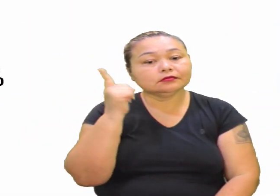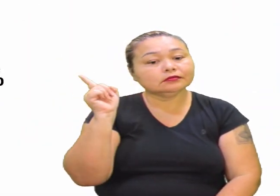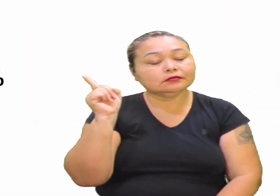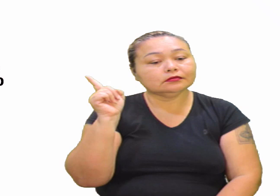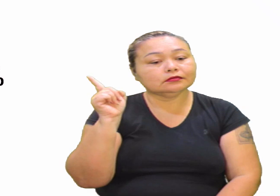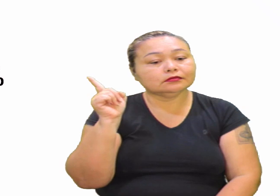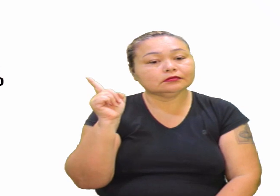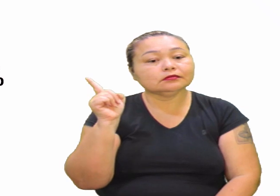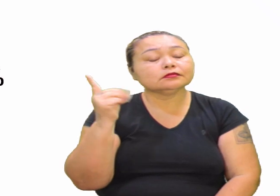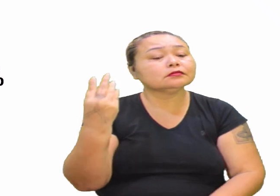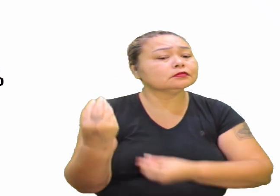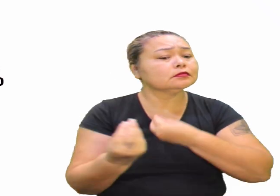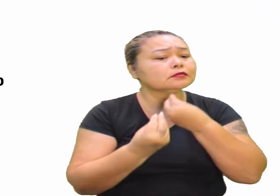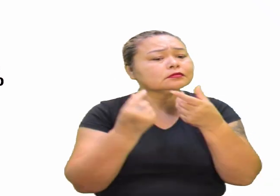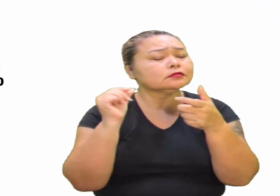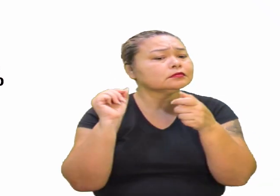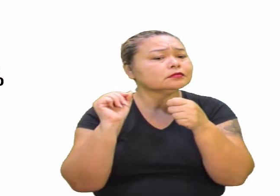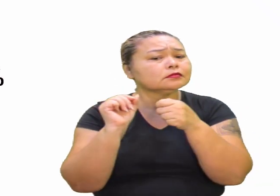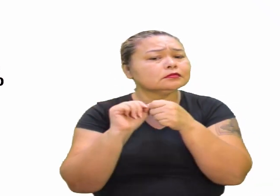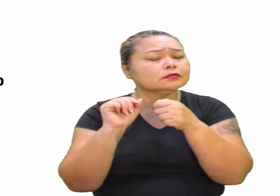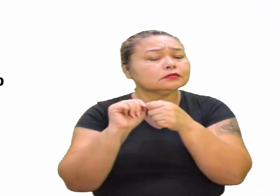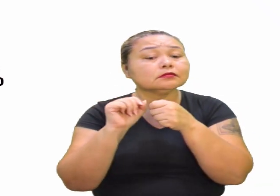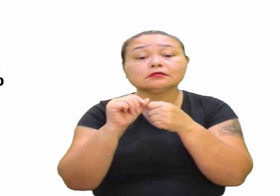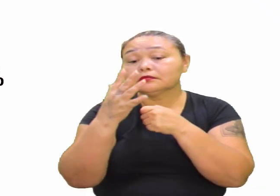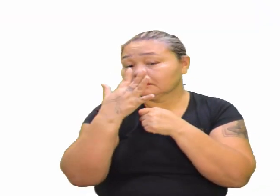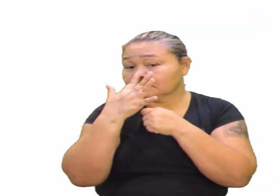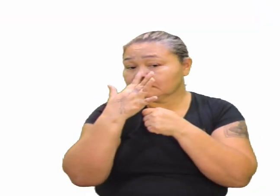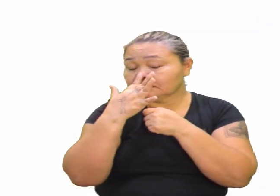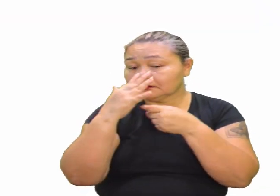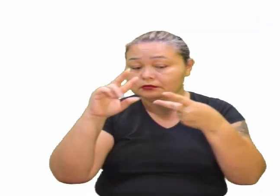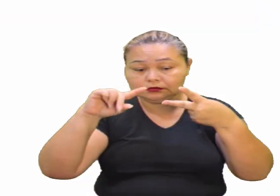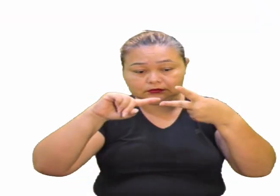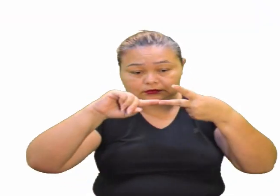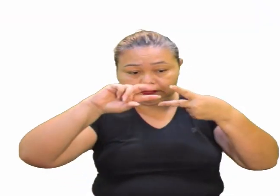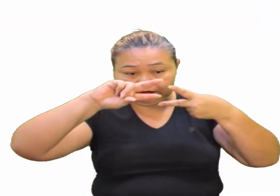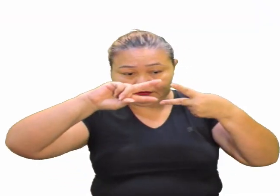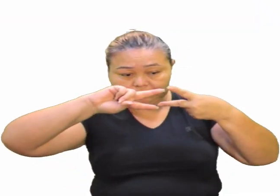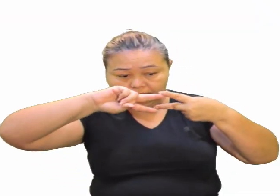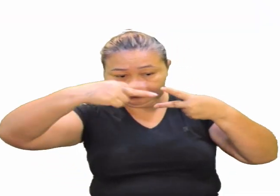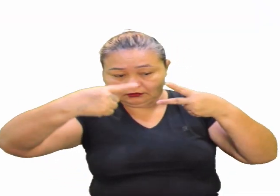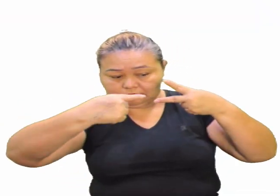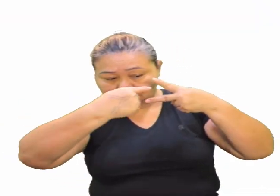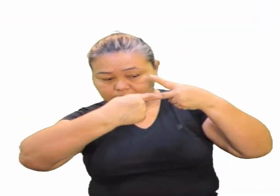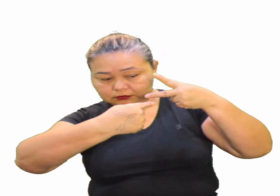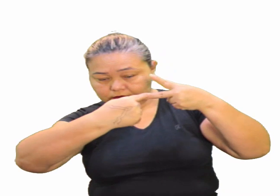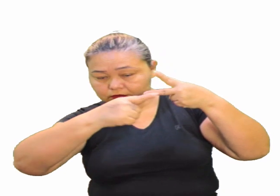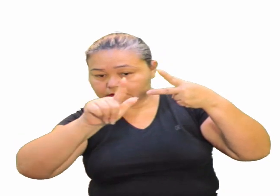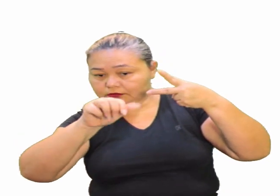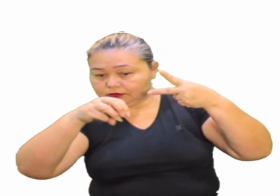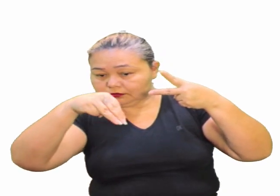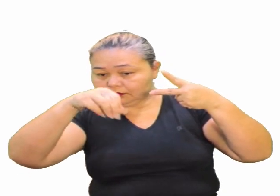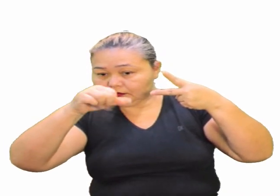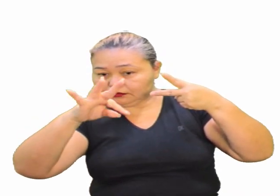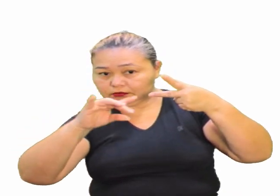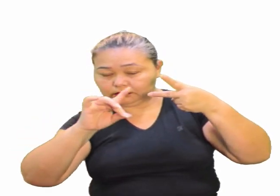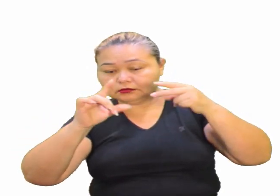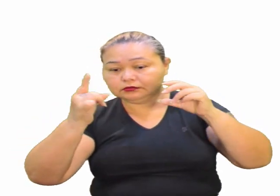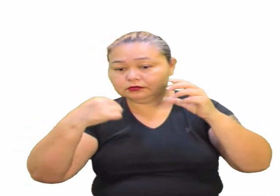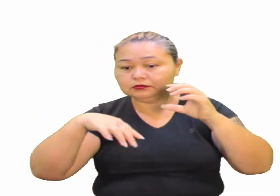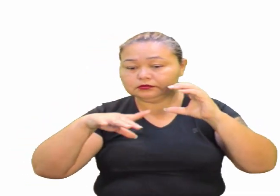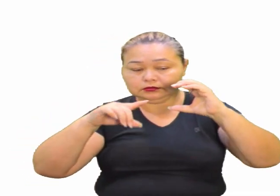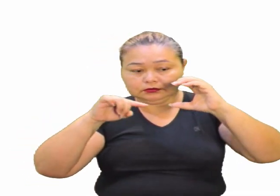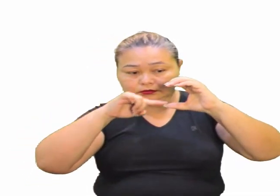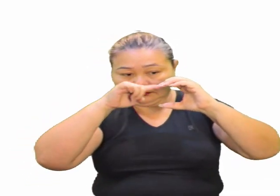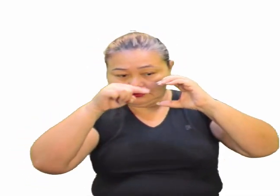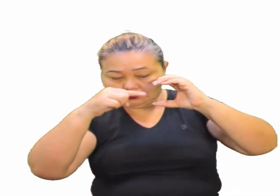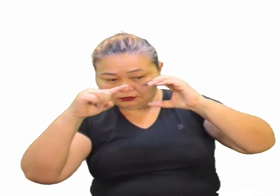só. Como é que faz isso observando os gametas? Aí, ó, eu tenho, tá vendo esse V?